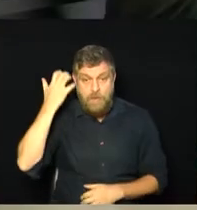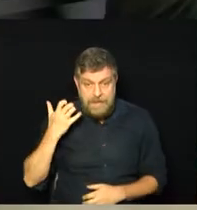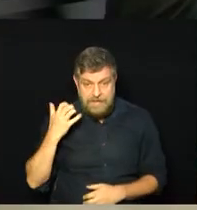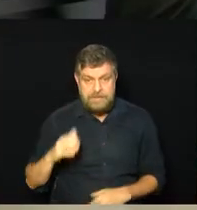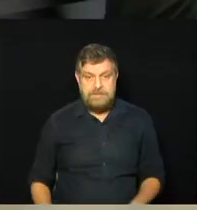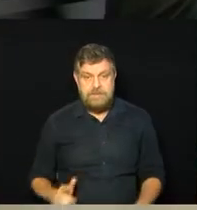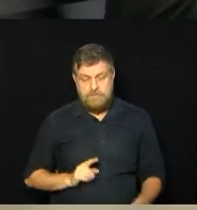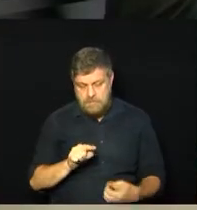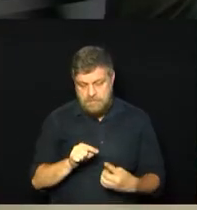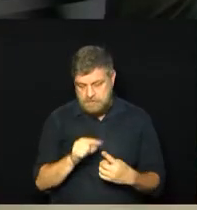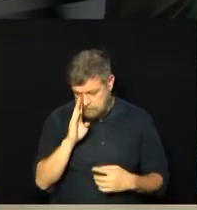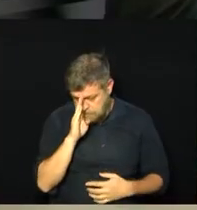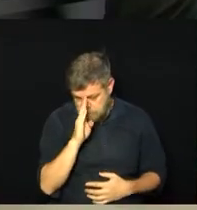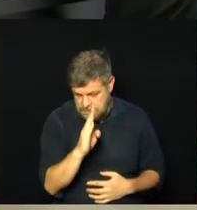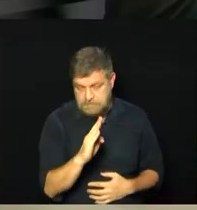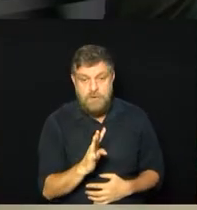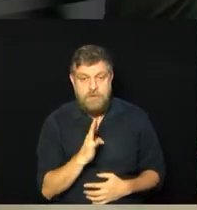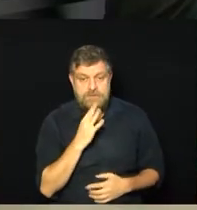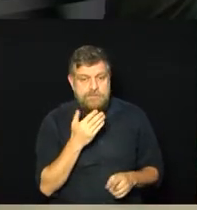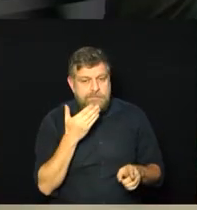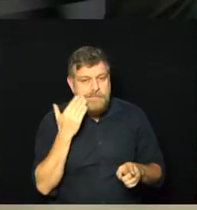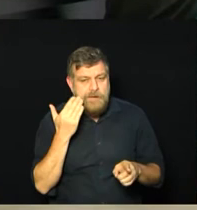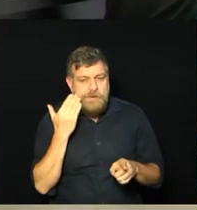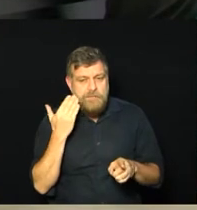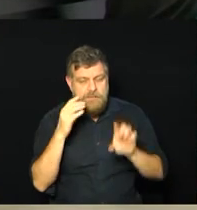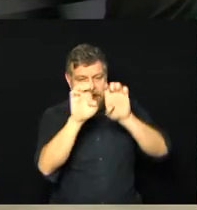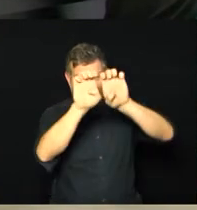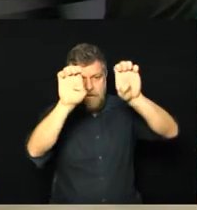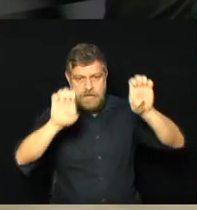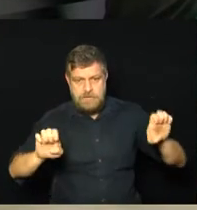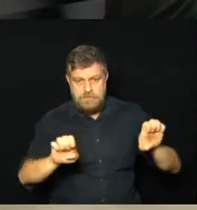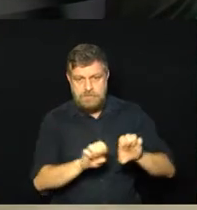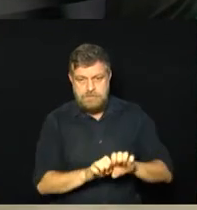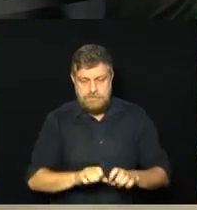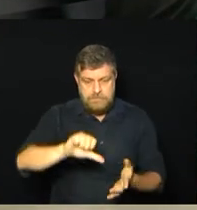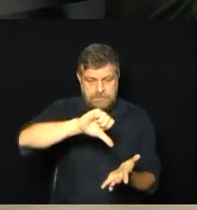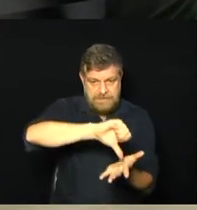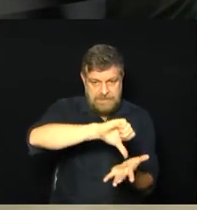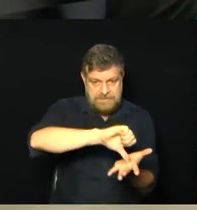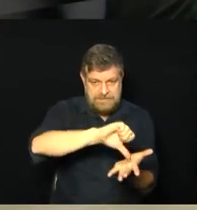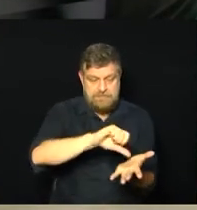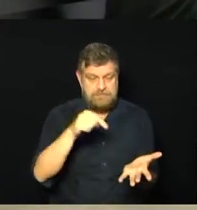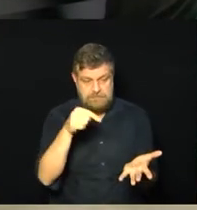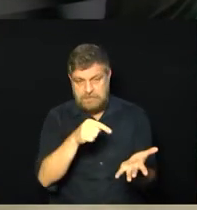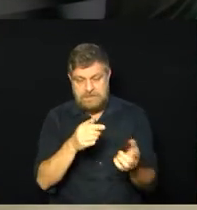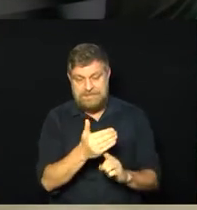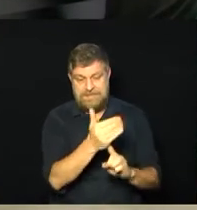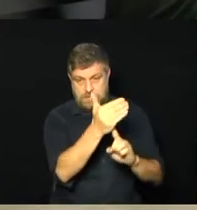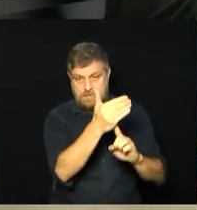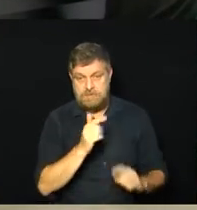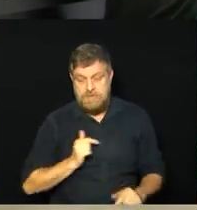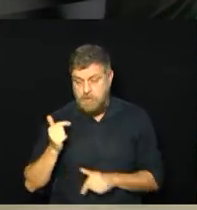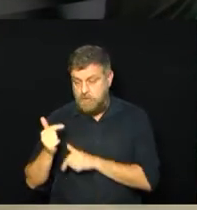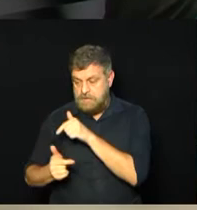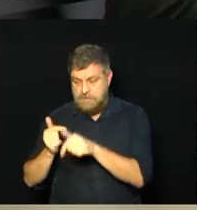principal objetivo da comissão é conhecer toda a estrutura aqui do CNPEM, inclusive os trabalhos que são